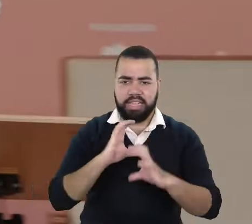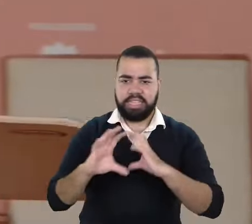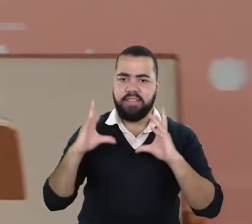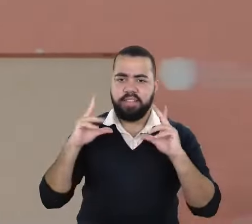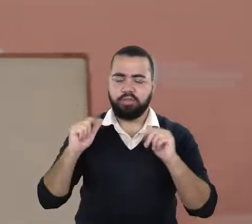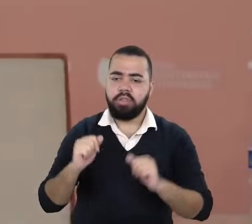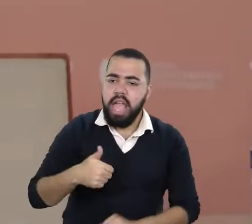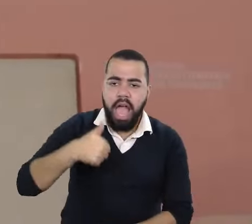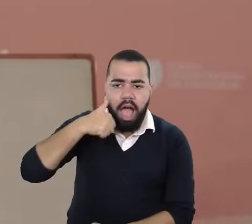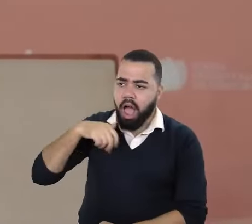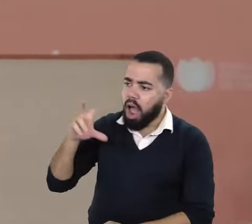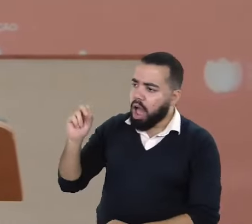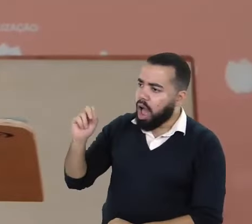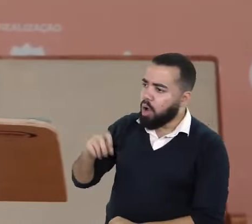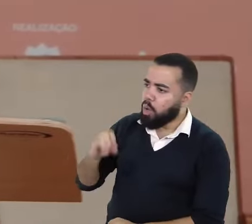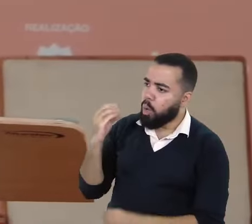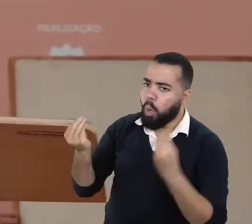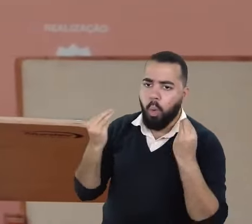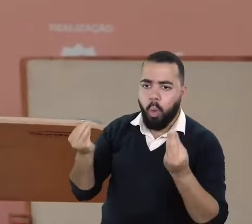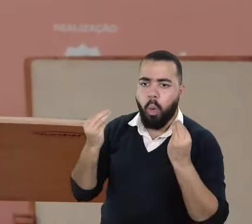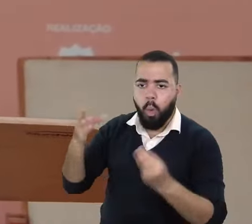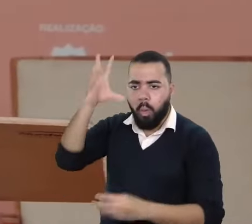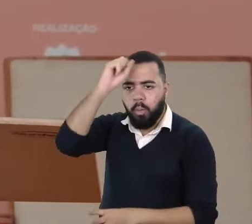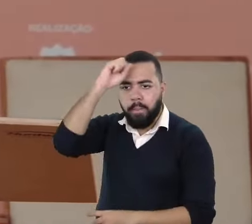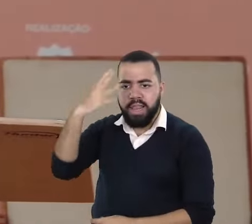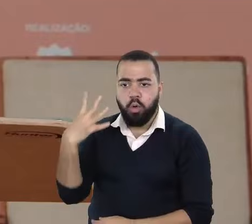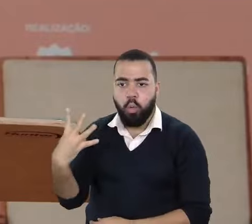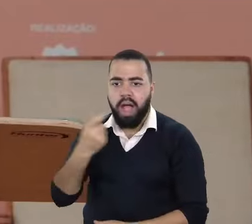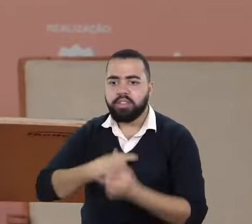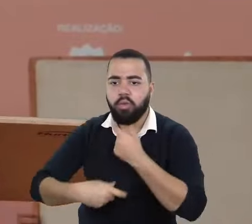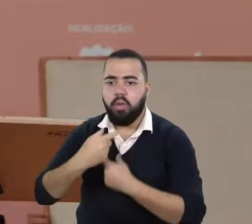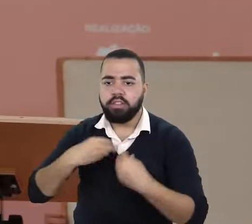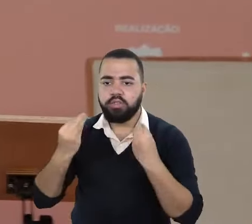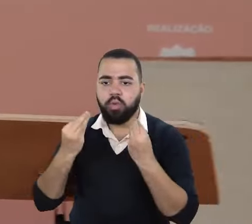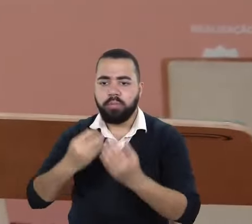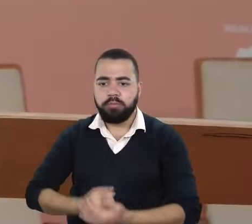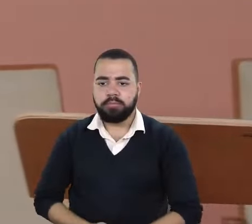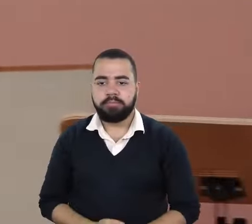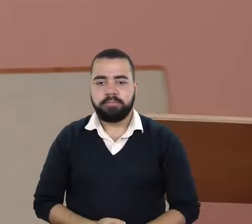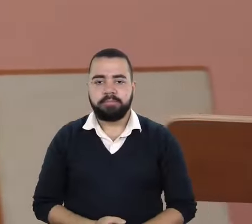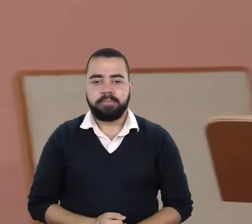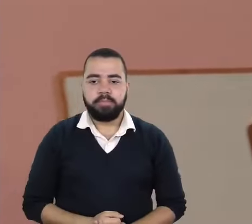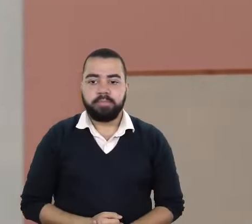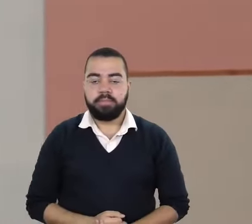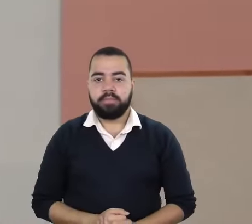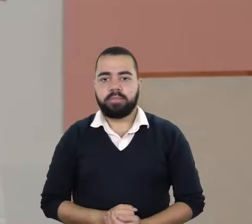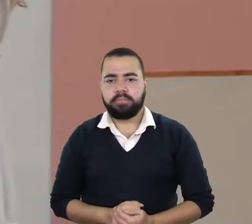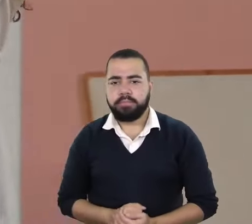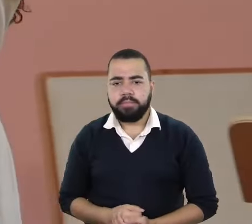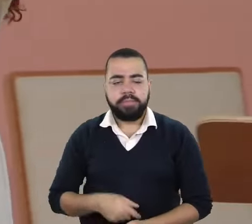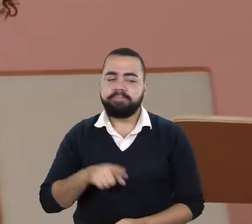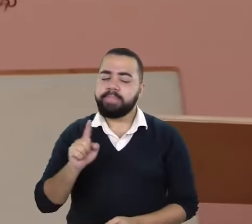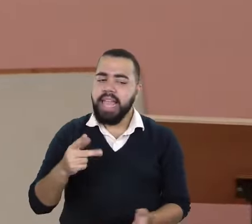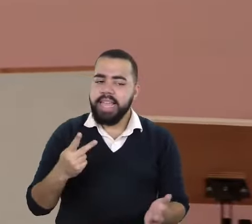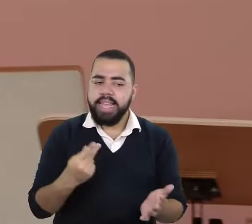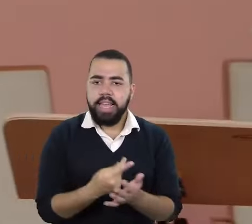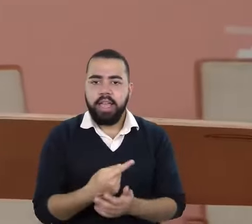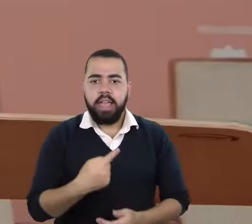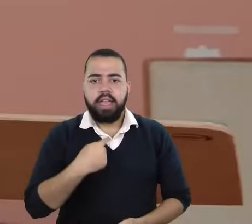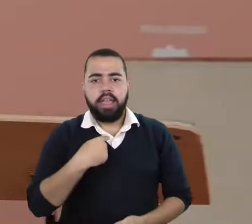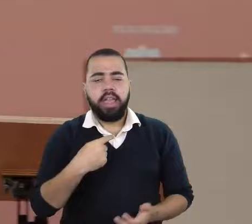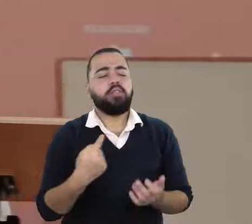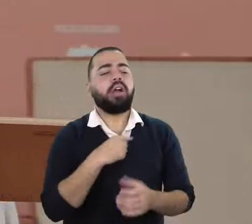minha avó falava assim, meu Deus, como que ela aprendeu as 4 vozes? Aí teve um dia que eu falei assim, não tá certo não, o jeito que você tá cantando aí não tá certo não, é